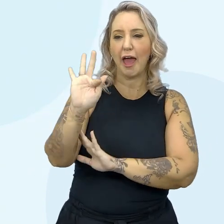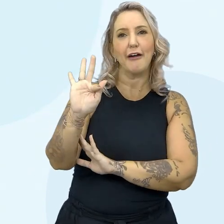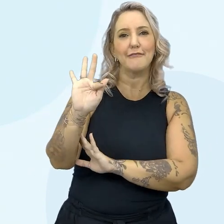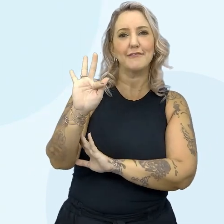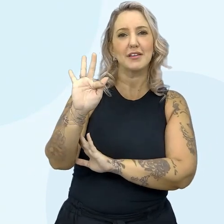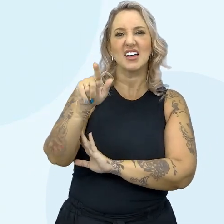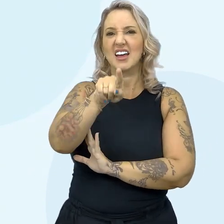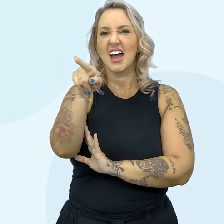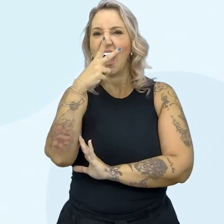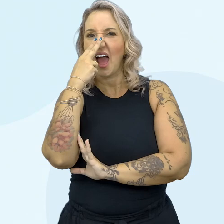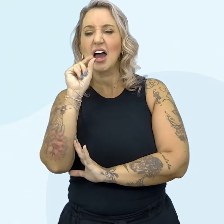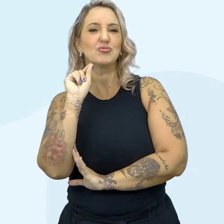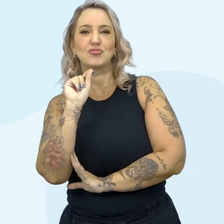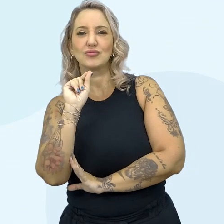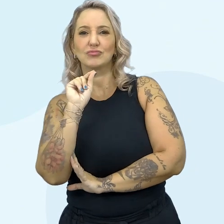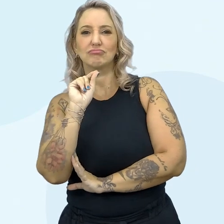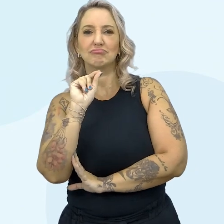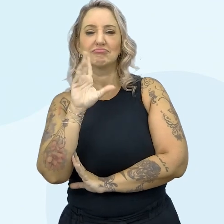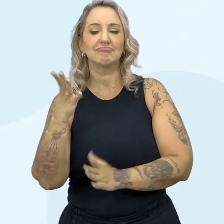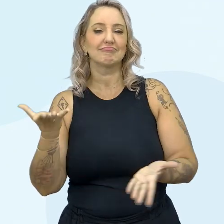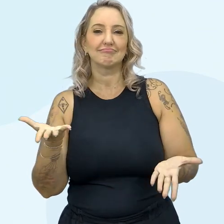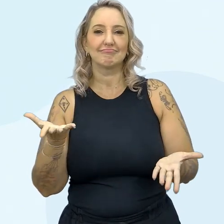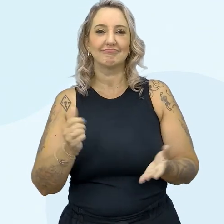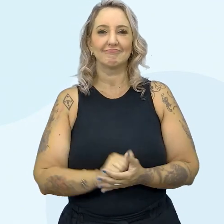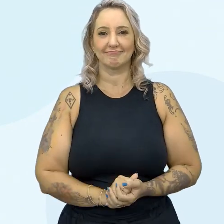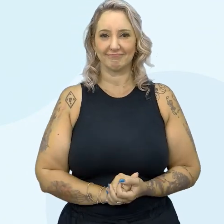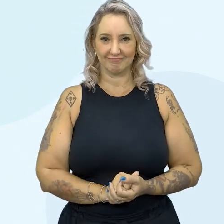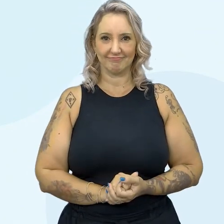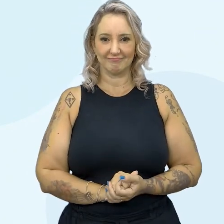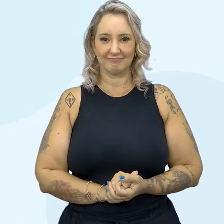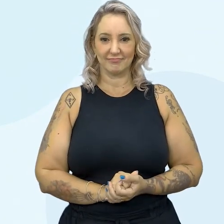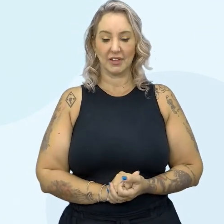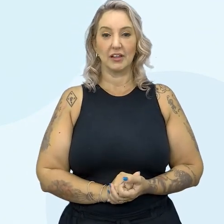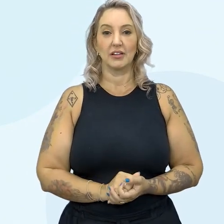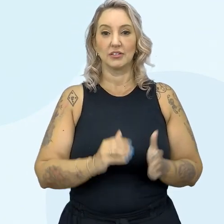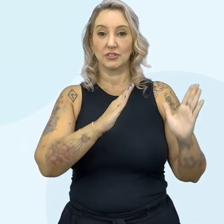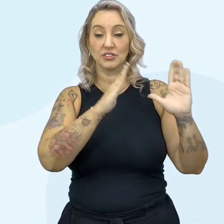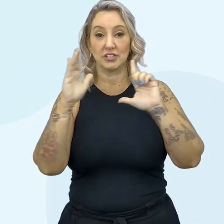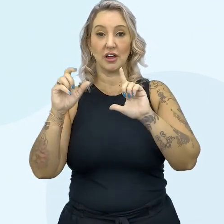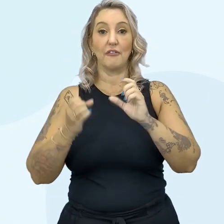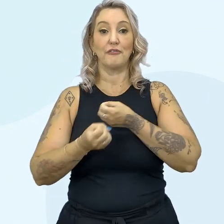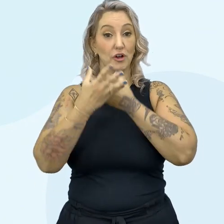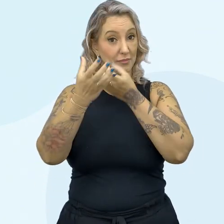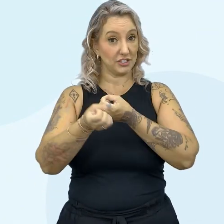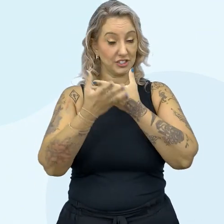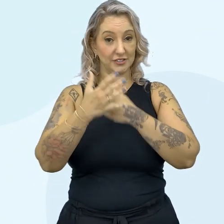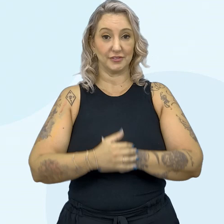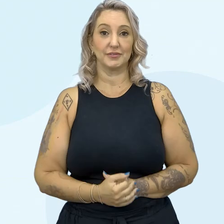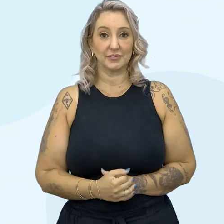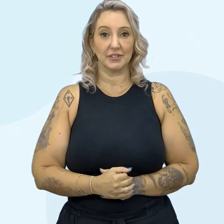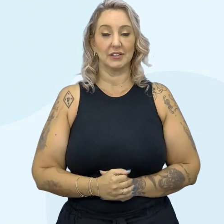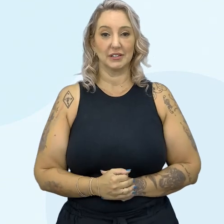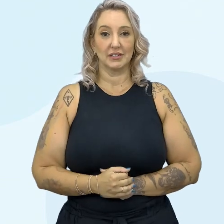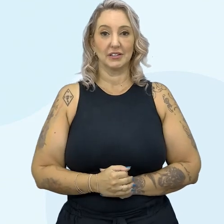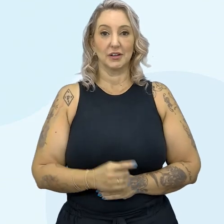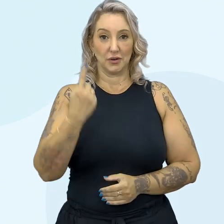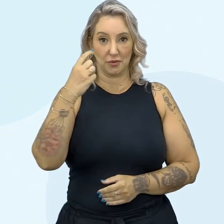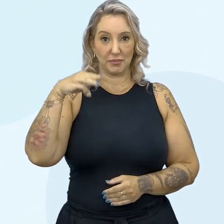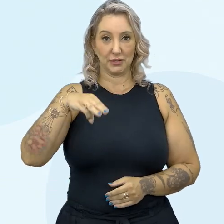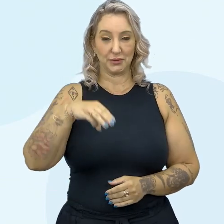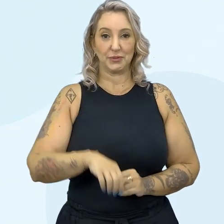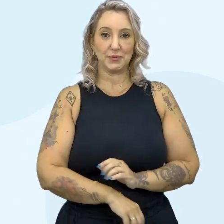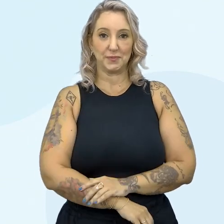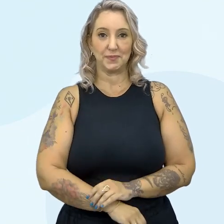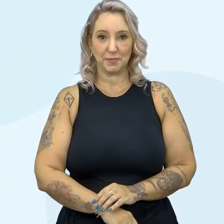tudo, o que vocês acham que são essas habilidades de aprofundamento do itinerário formativo, tá, pessoal? 1 minuto na